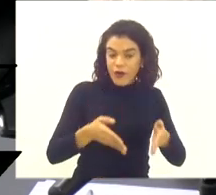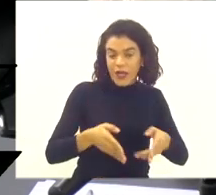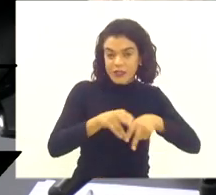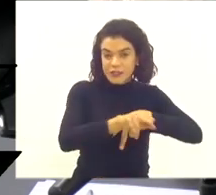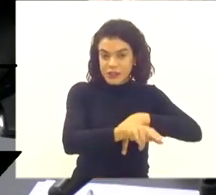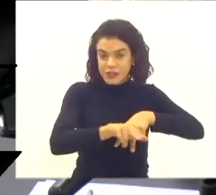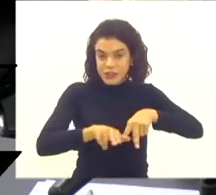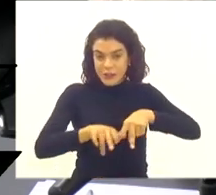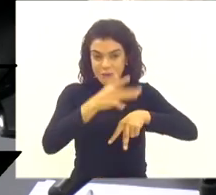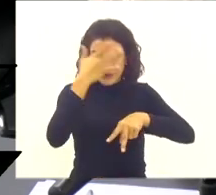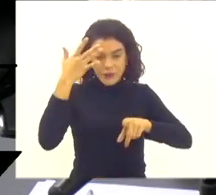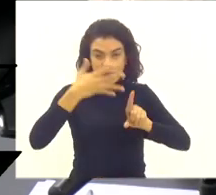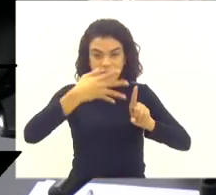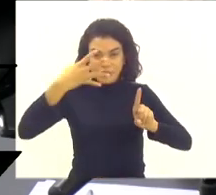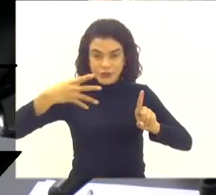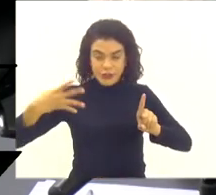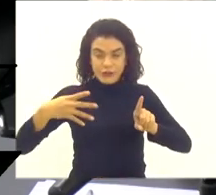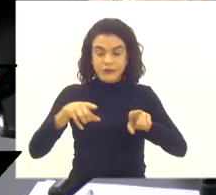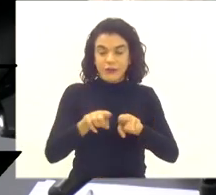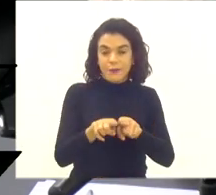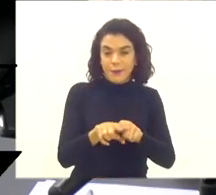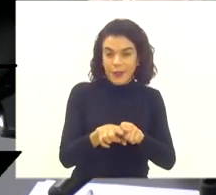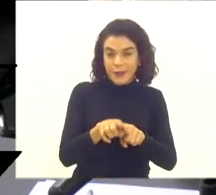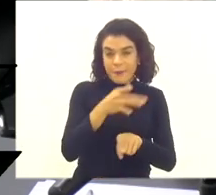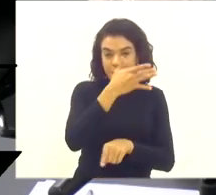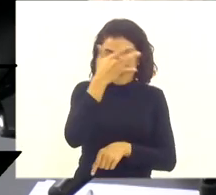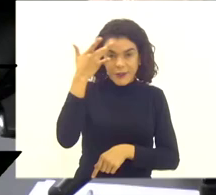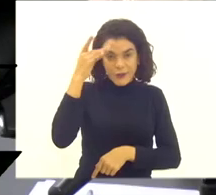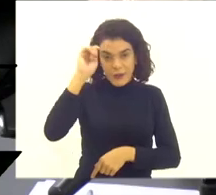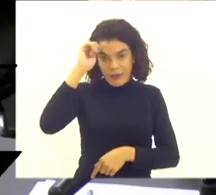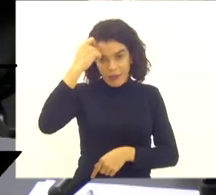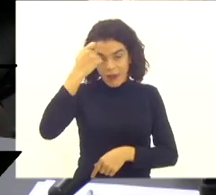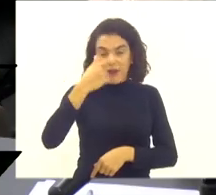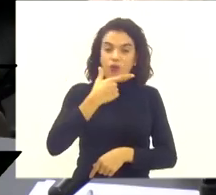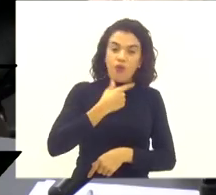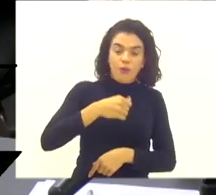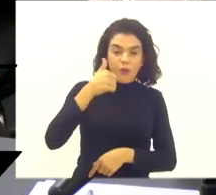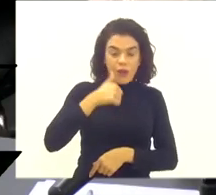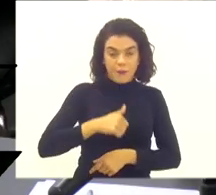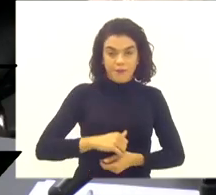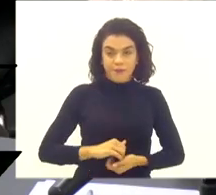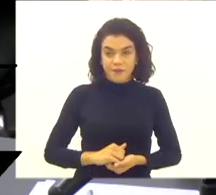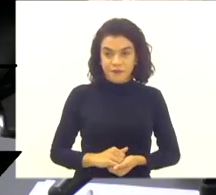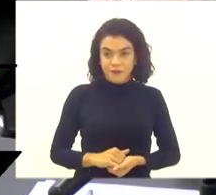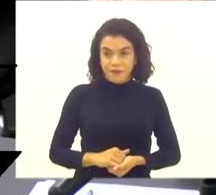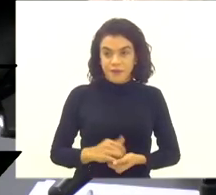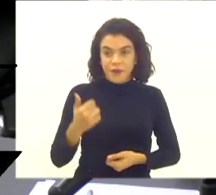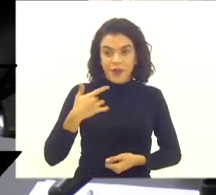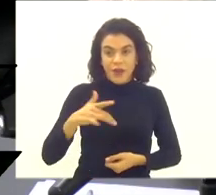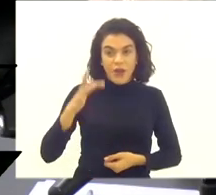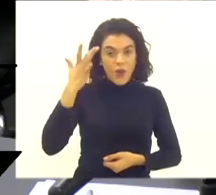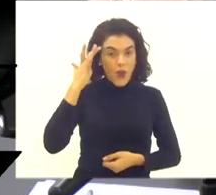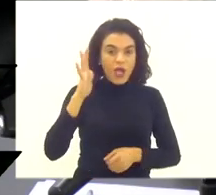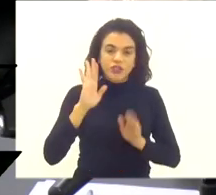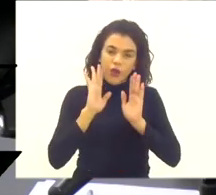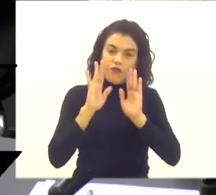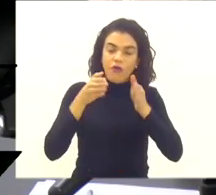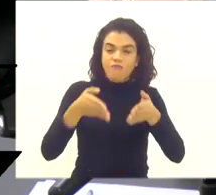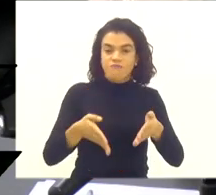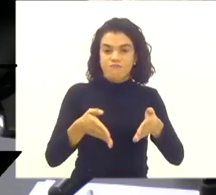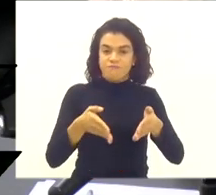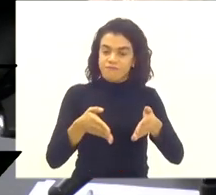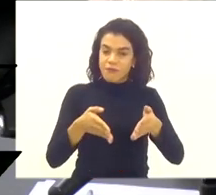de gênero pessoas lgbts e pessoas negras e negros e eu acho que é nesse ponto que eu vou meter